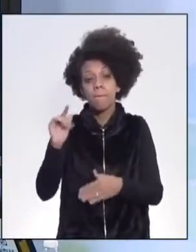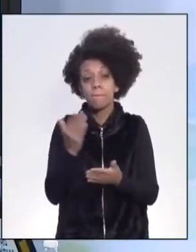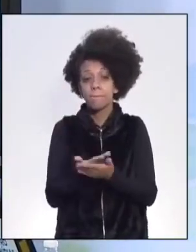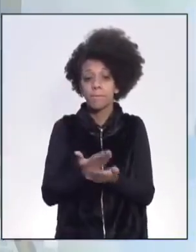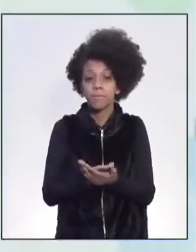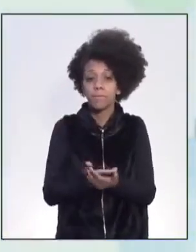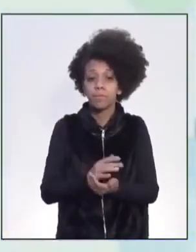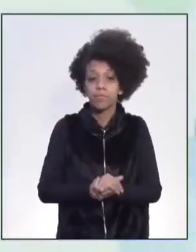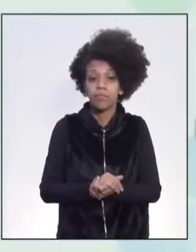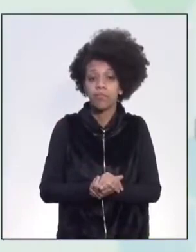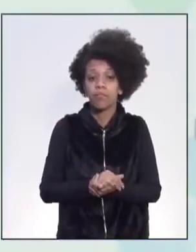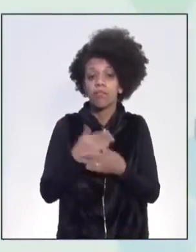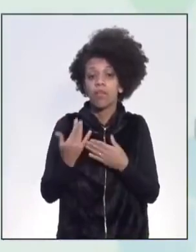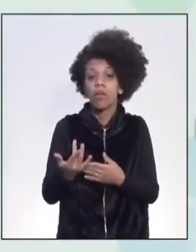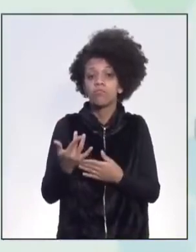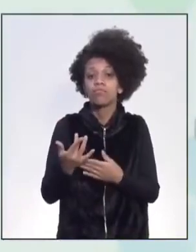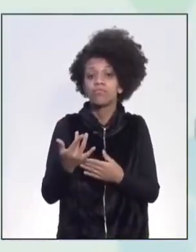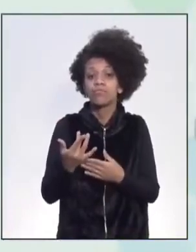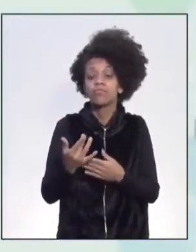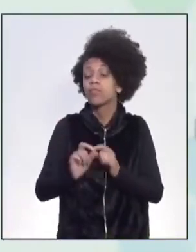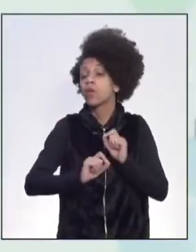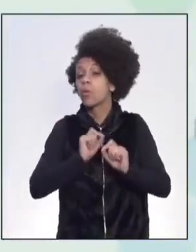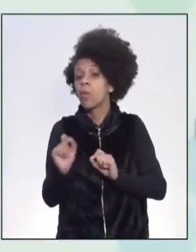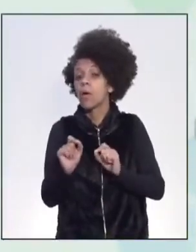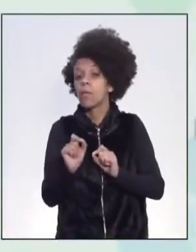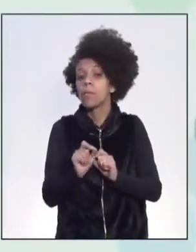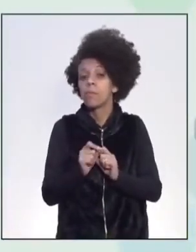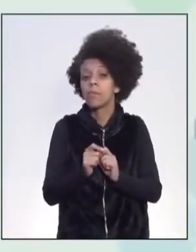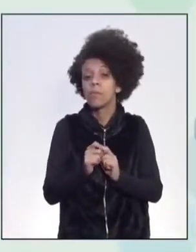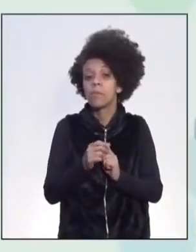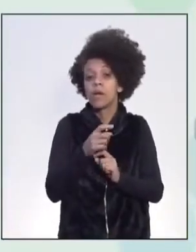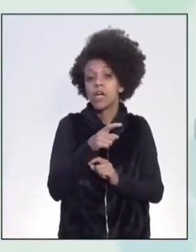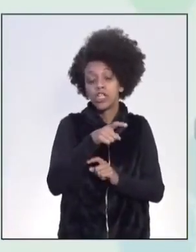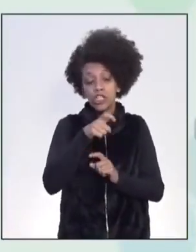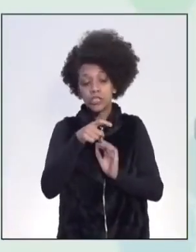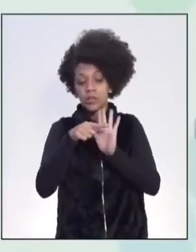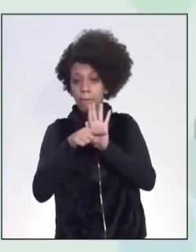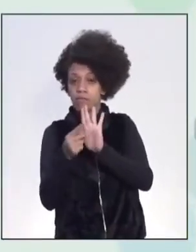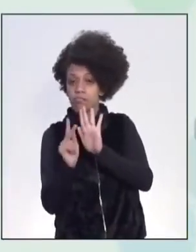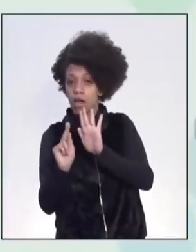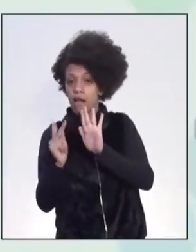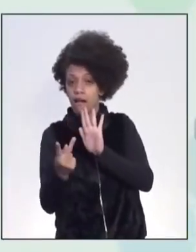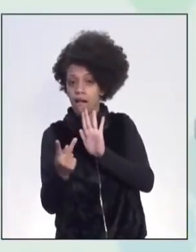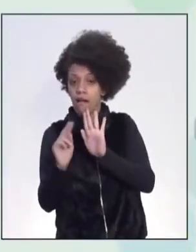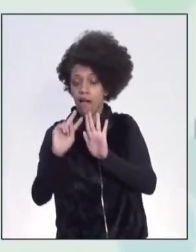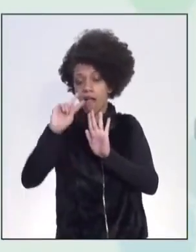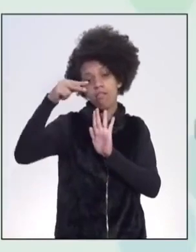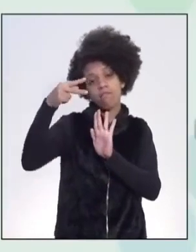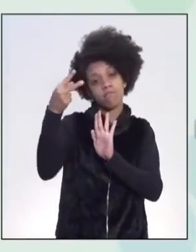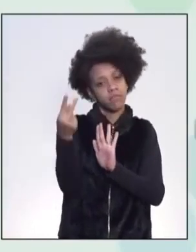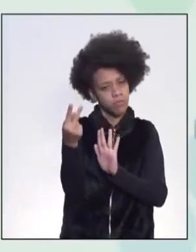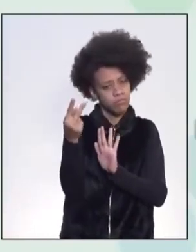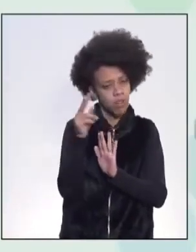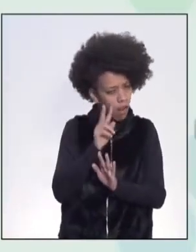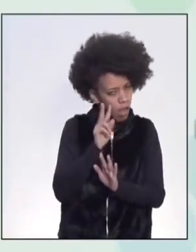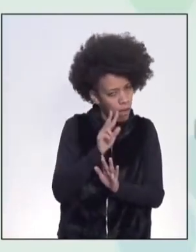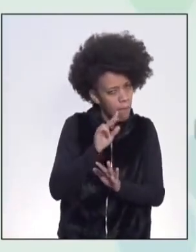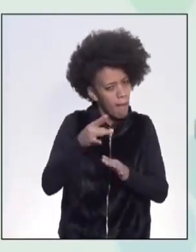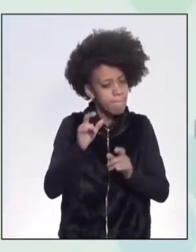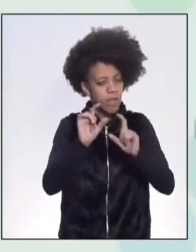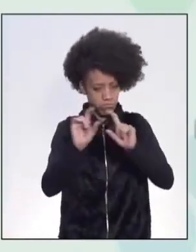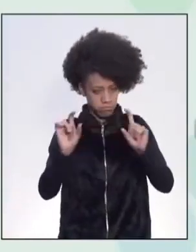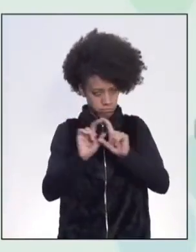nós falamos das funções do tipo x menos h elevado ao quadrado. Não sei se você lembra, mas foi essa